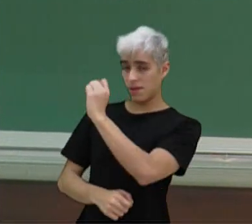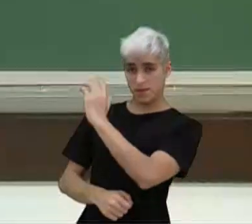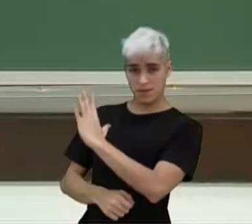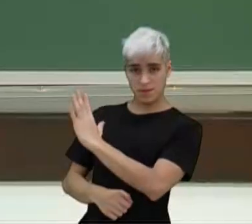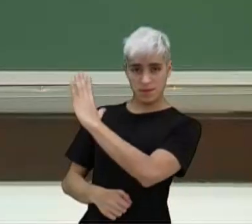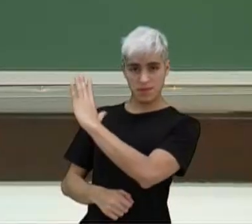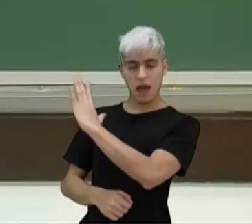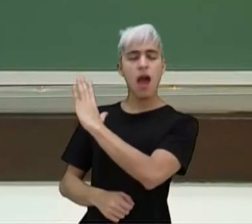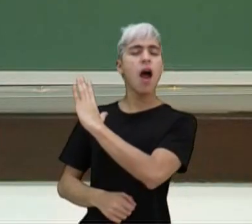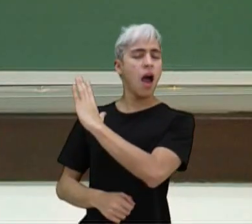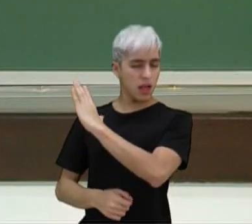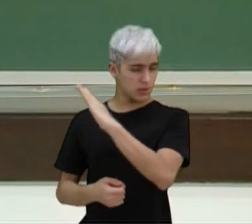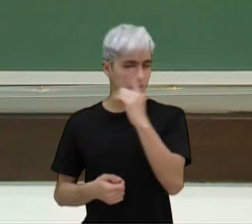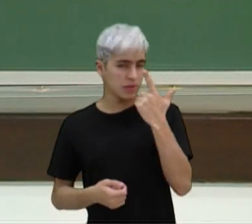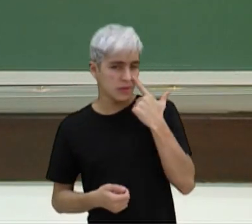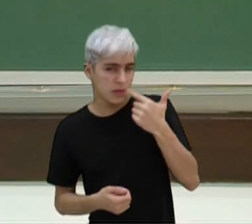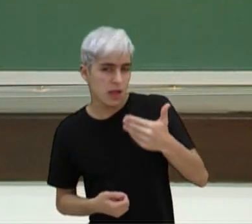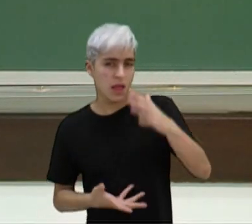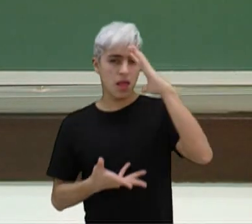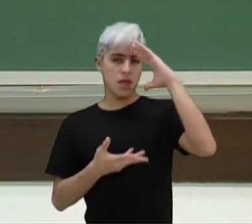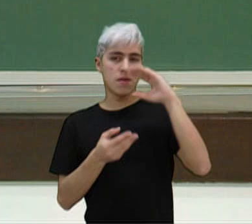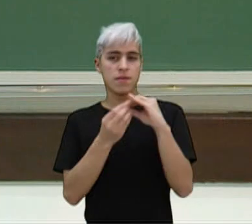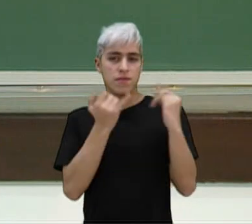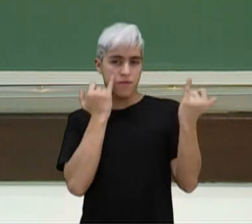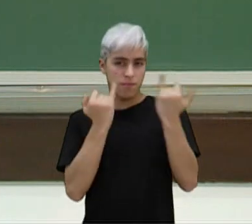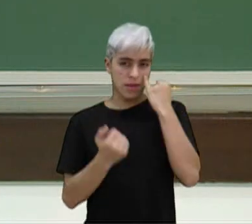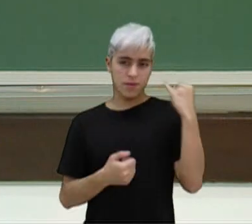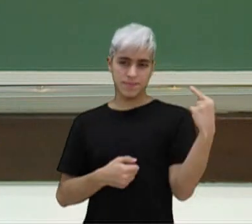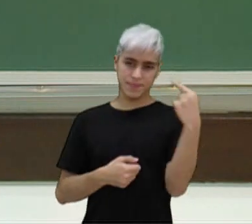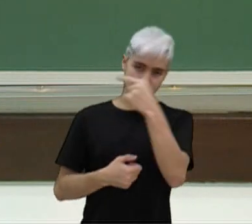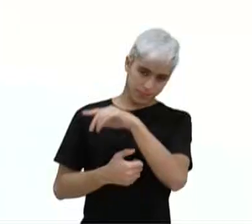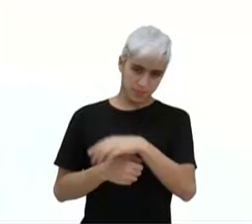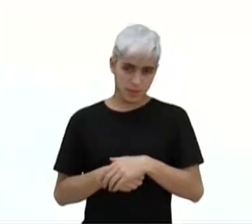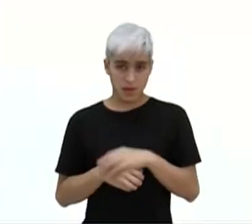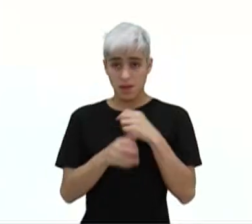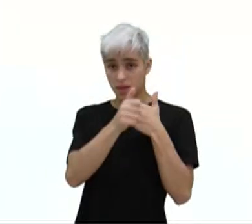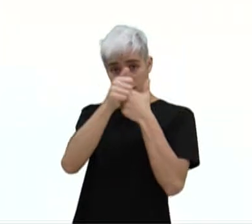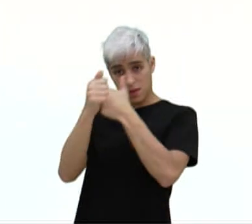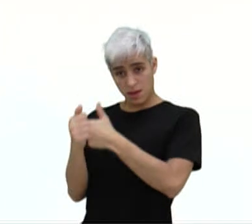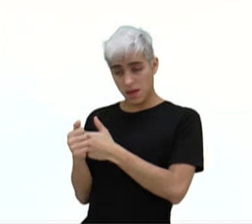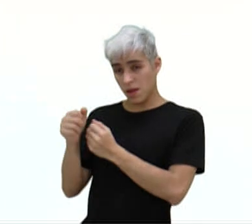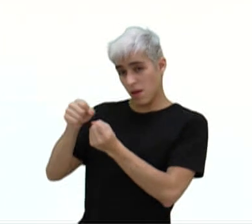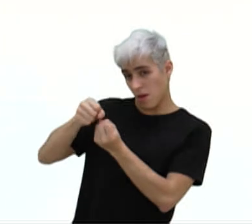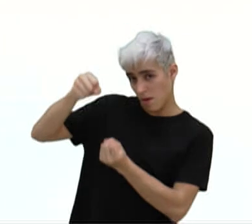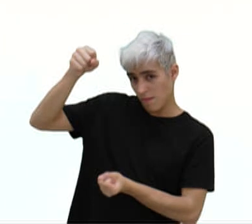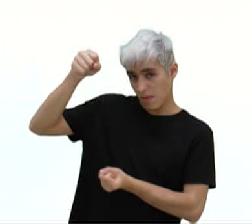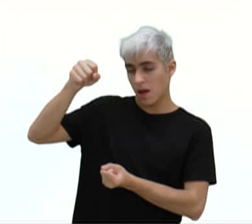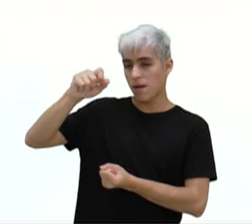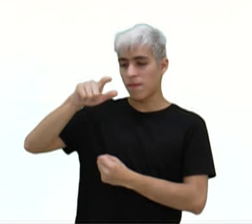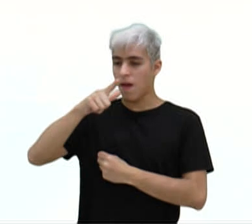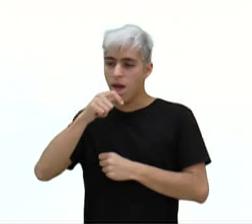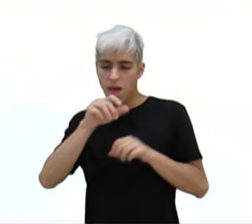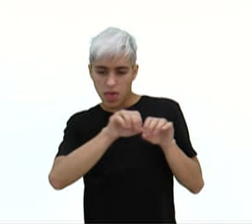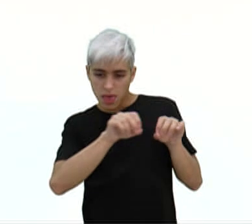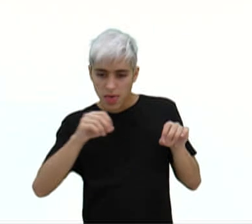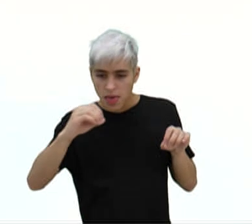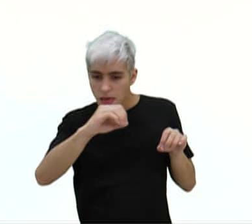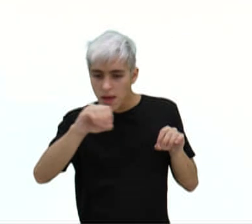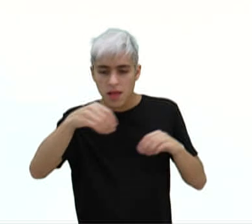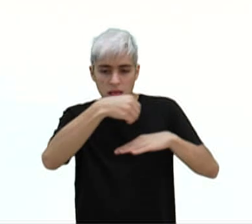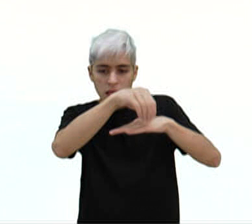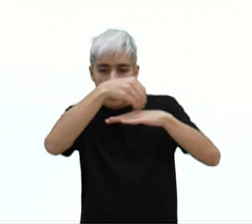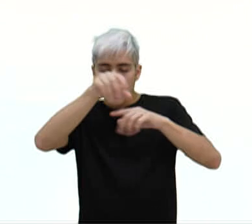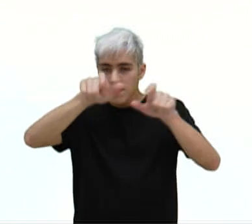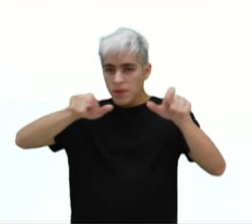vamos ver se a gente compreendeu as informações nele. De acordo com o mapa de disponibilidade de rede de abastecimento de